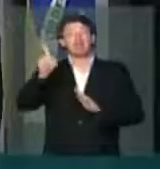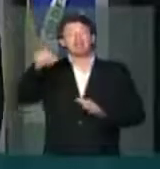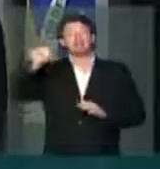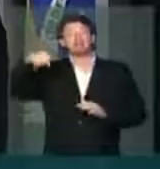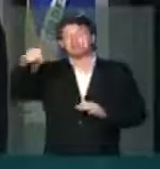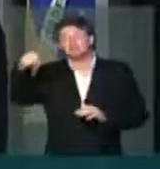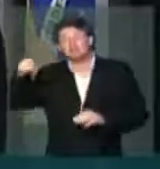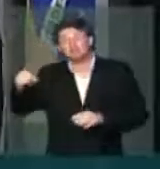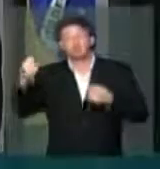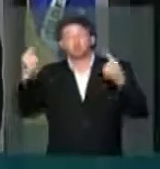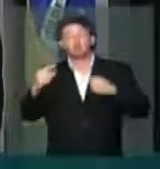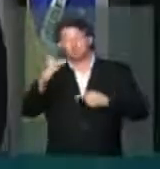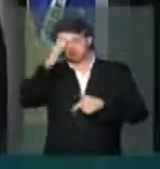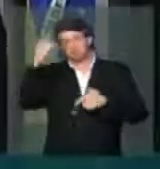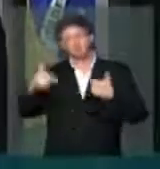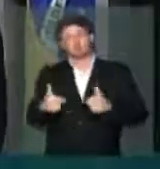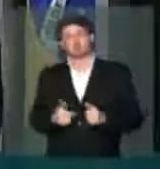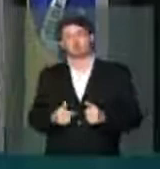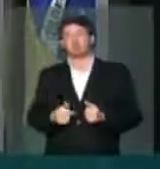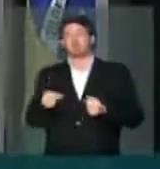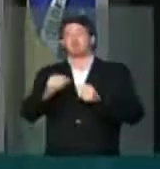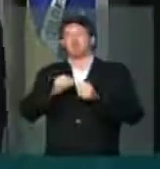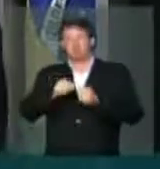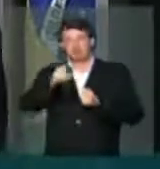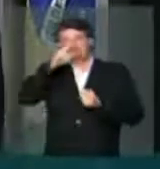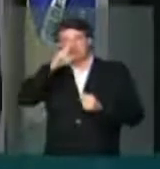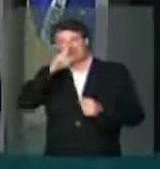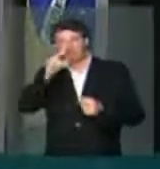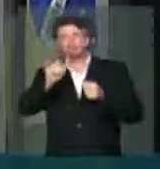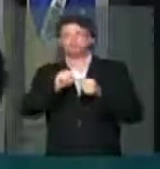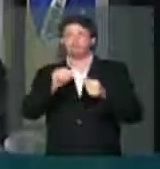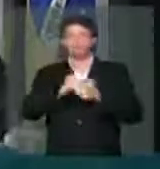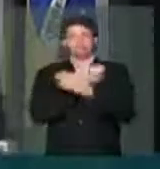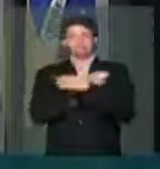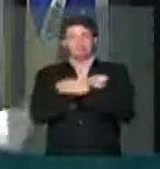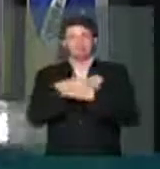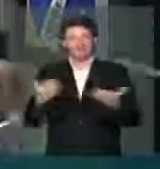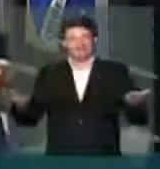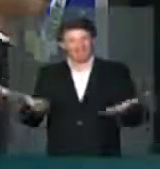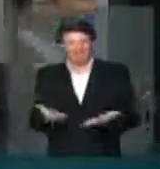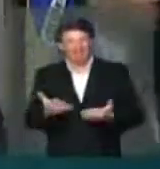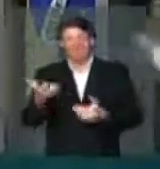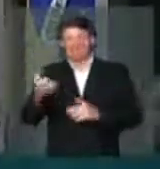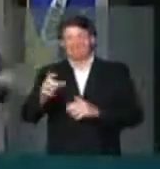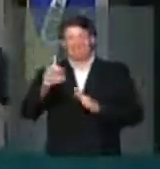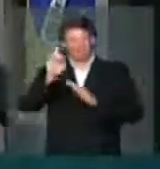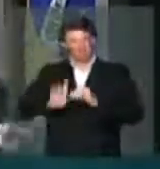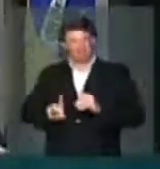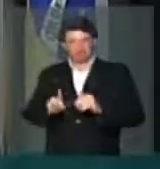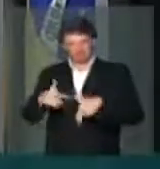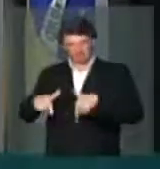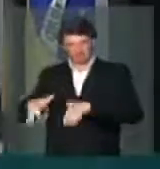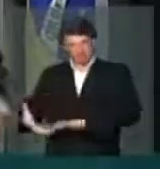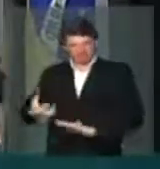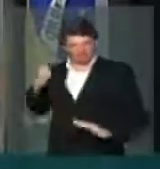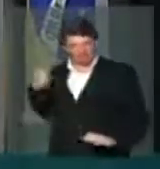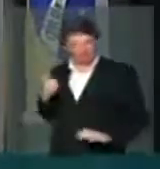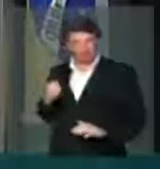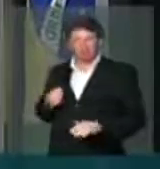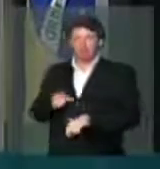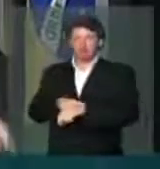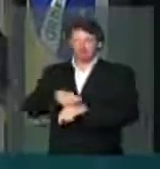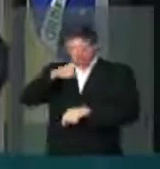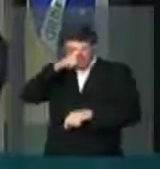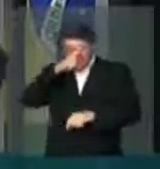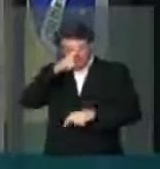sim contra o trabalhador. Criou a crise, criou desemprego, agora quer tirar o direito do trabalhador no momento